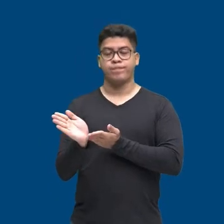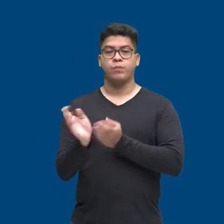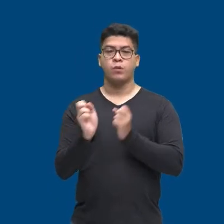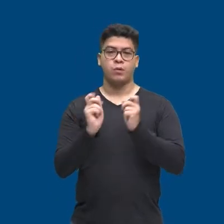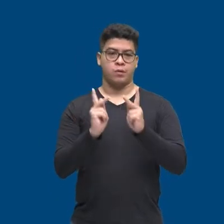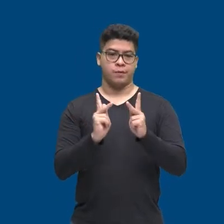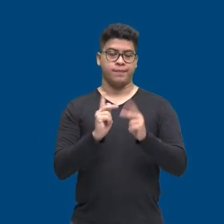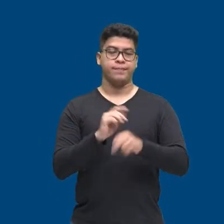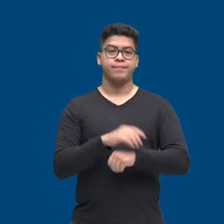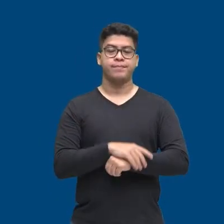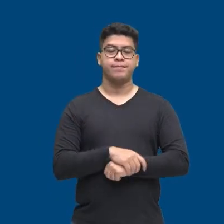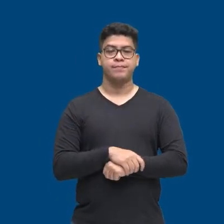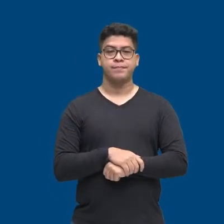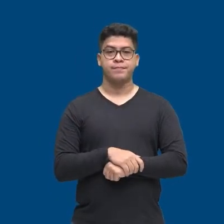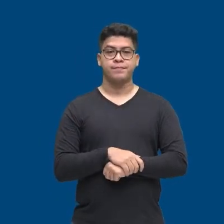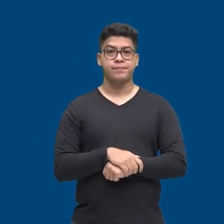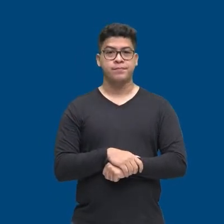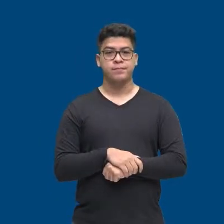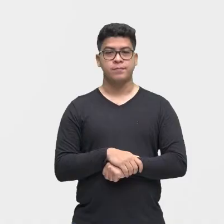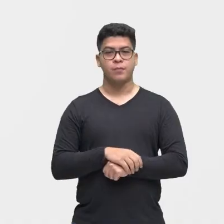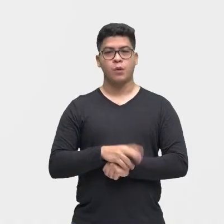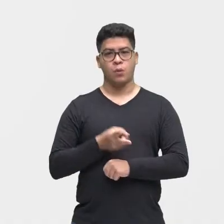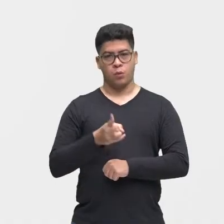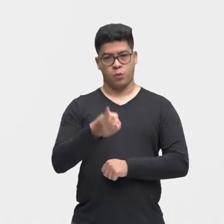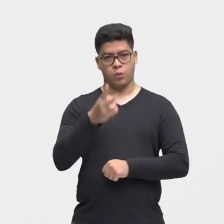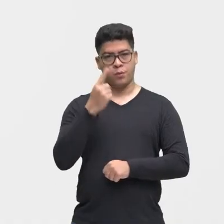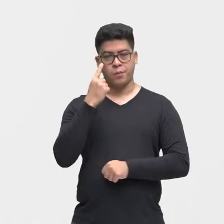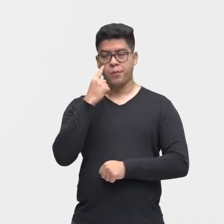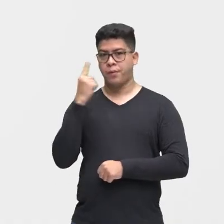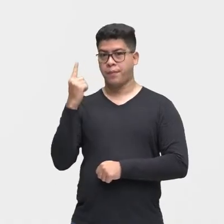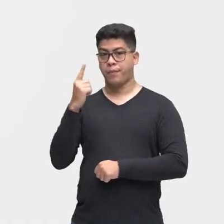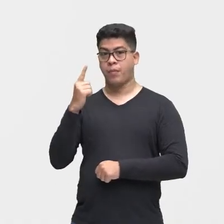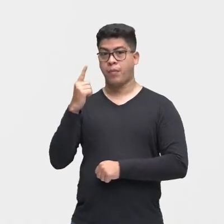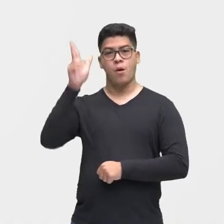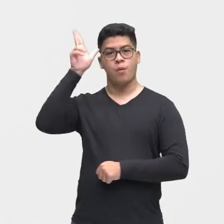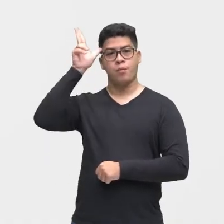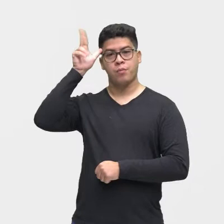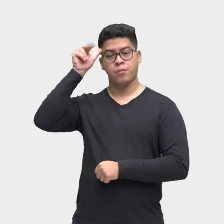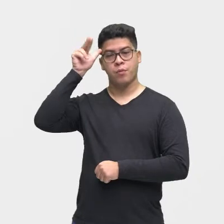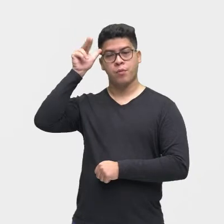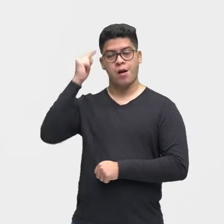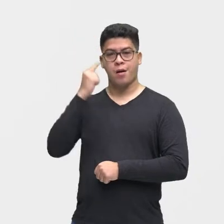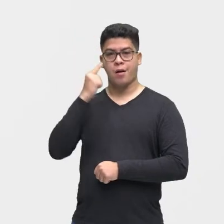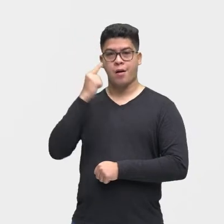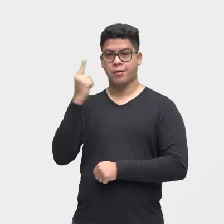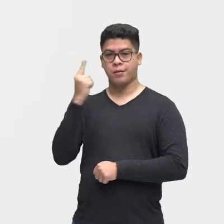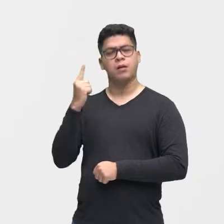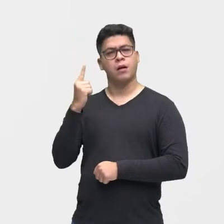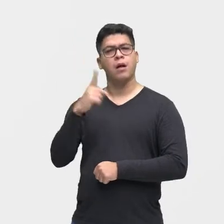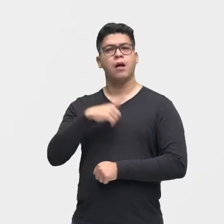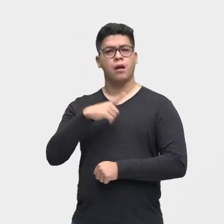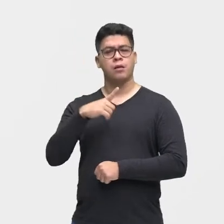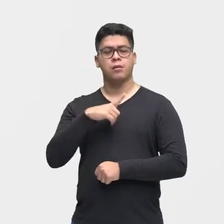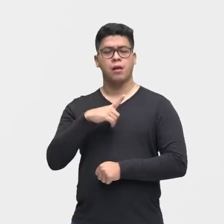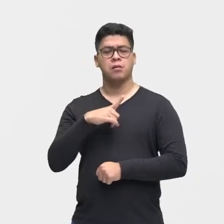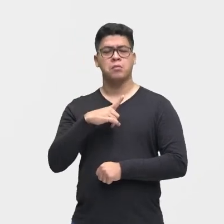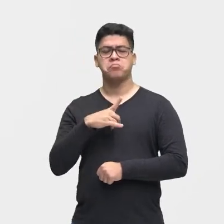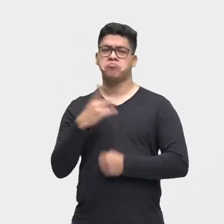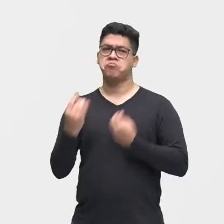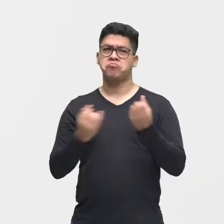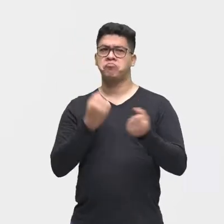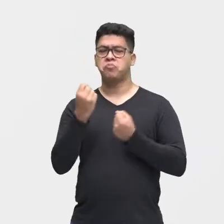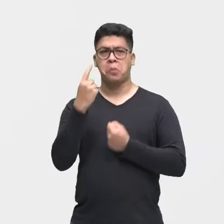esses são os nossos primos os conseguir próximo a peça é o cavalo e se tem um movimento interessantíssimo tá